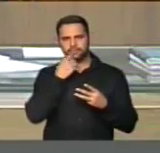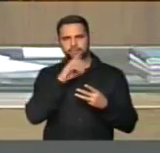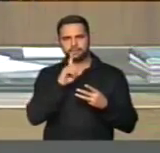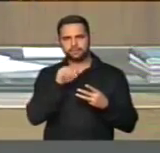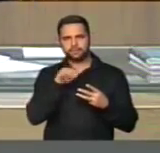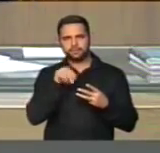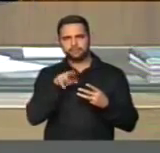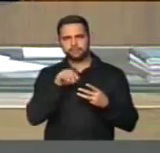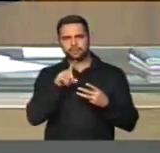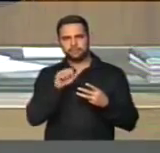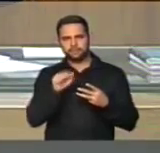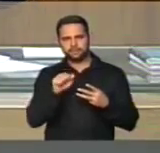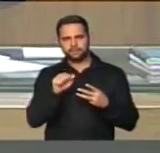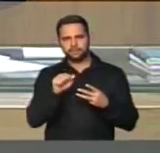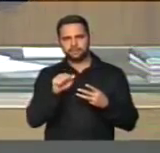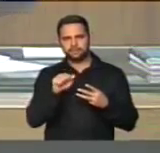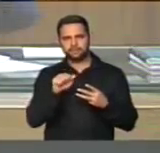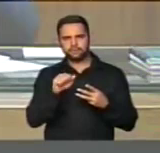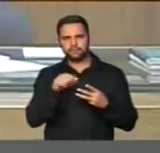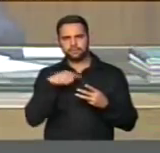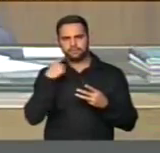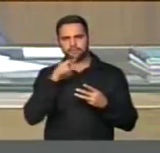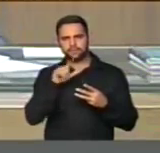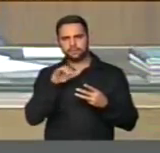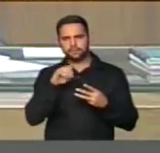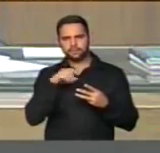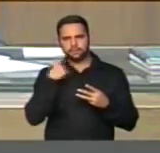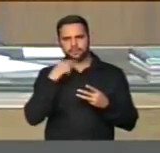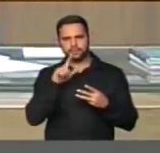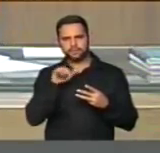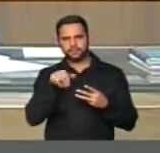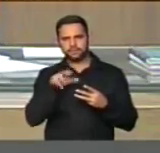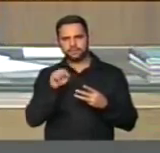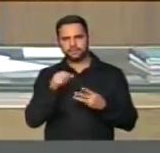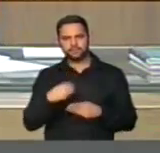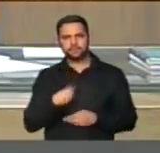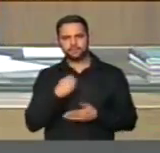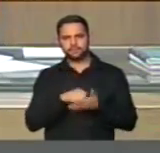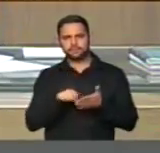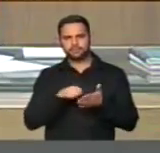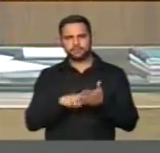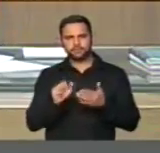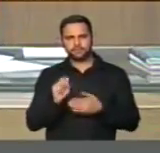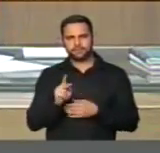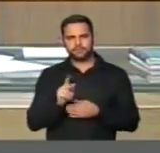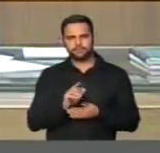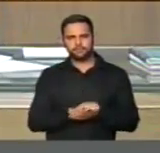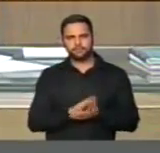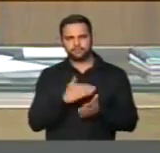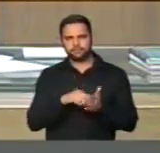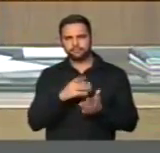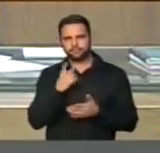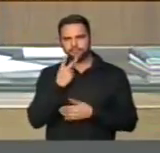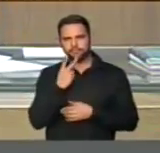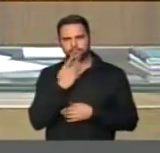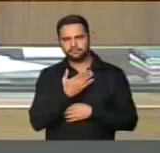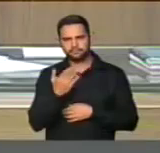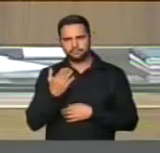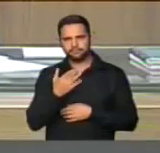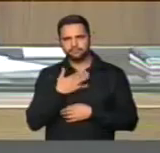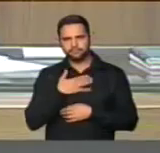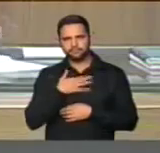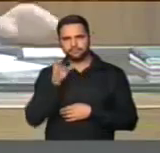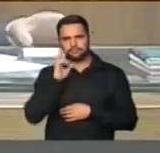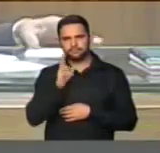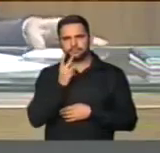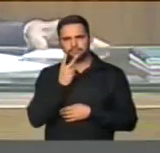Daniel Almeida, deputada Laura, deputada Elisiane também, que está inscrito, ok? Todos falarão. Vossa Excelência também